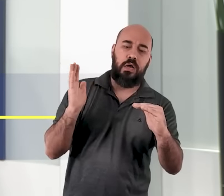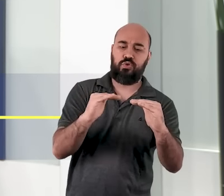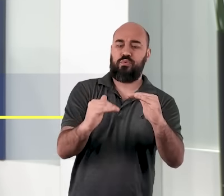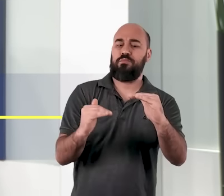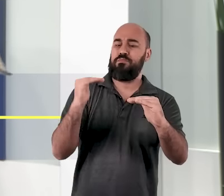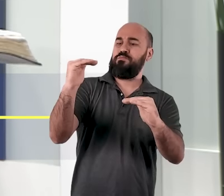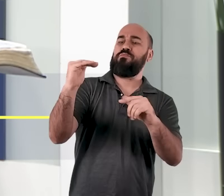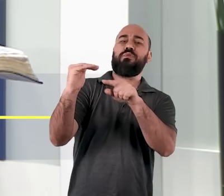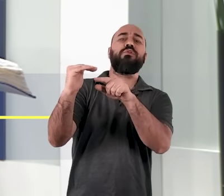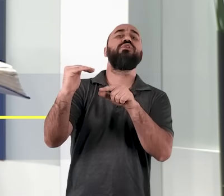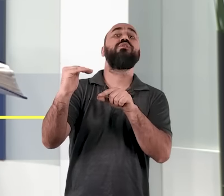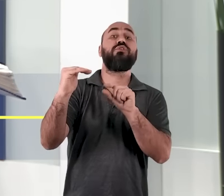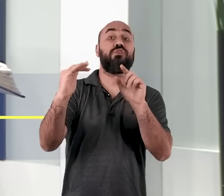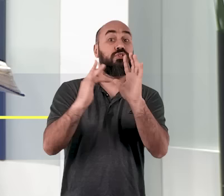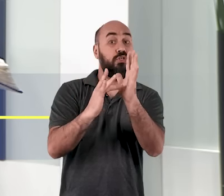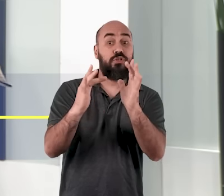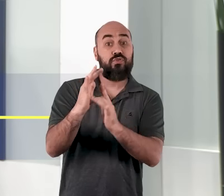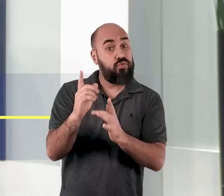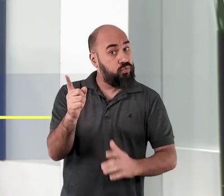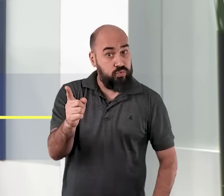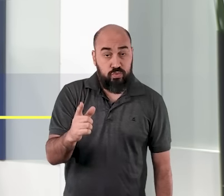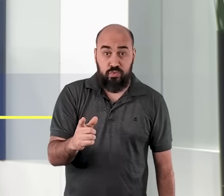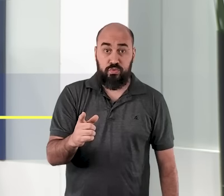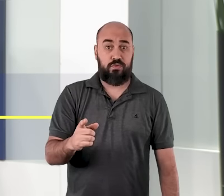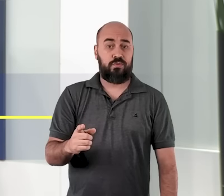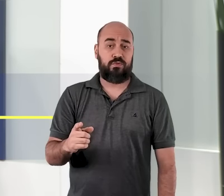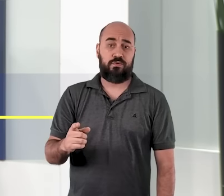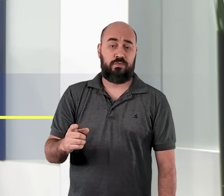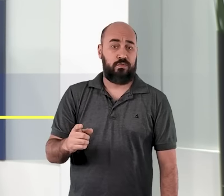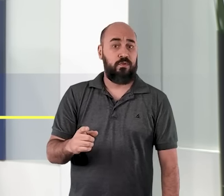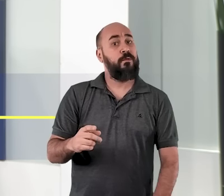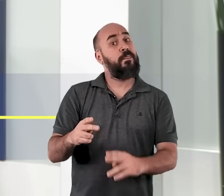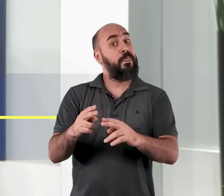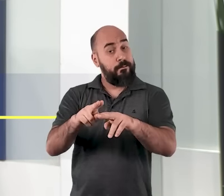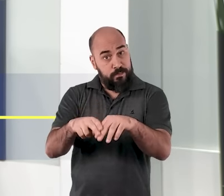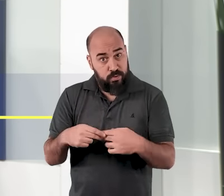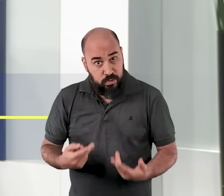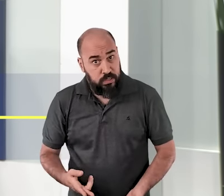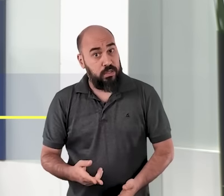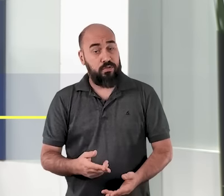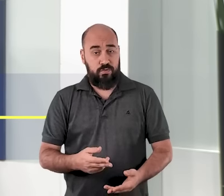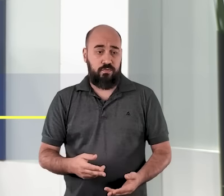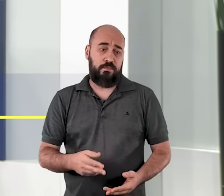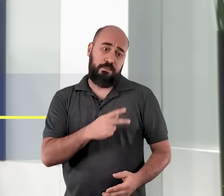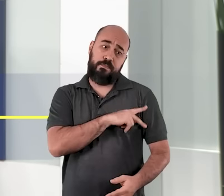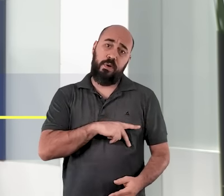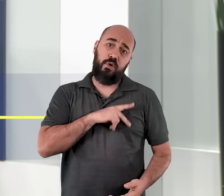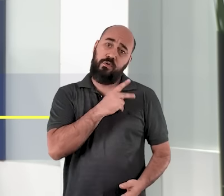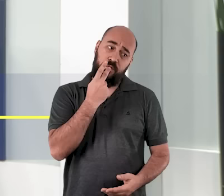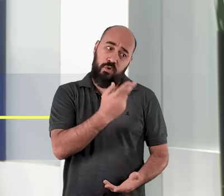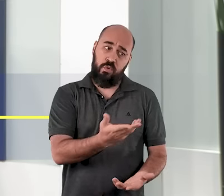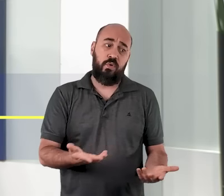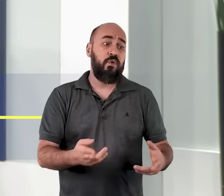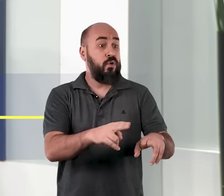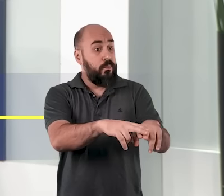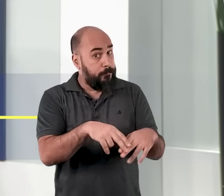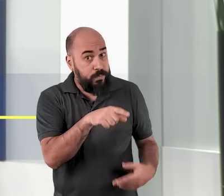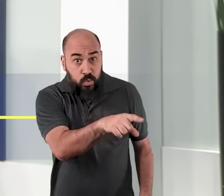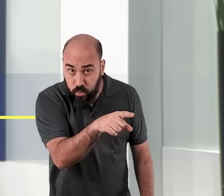se tornou homem e habitou entre nós. Então é por isso que no capítulo 2, verso 1, Paulo diz assim, por esta